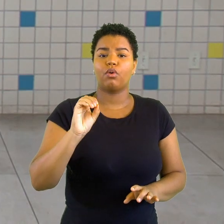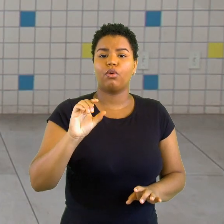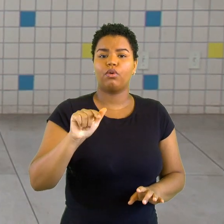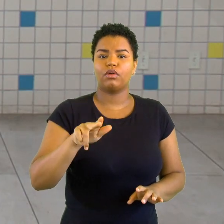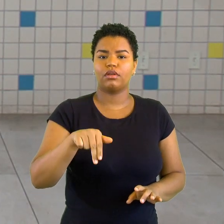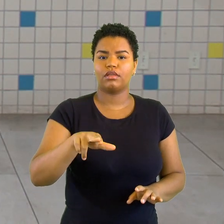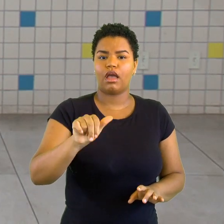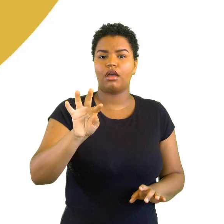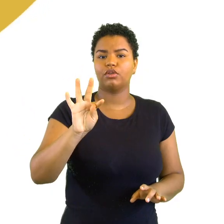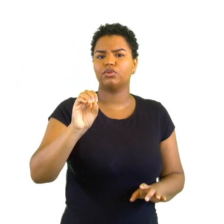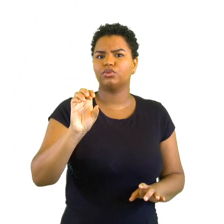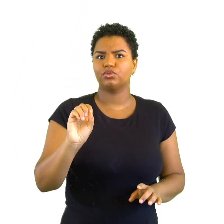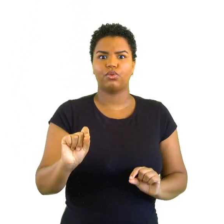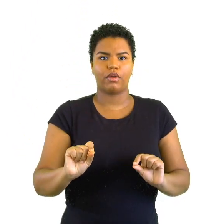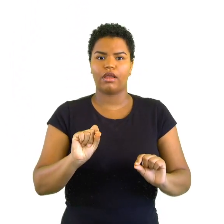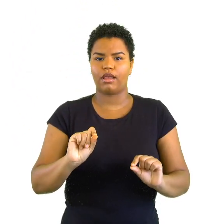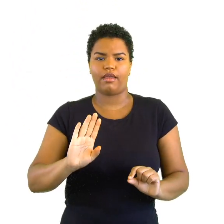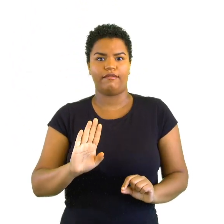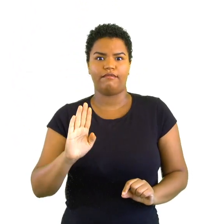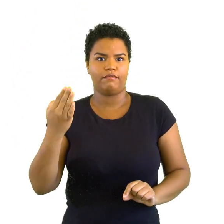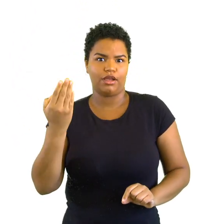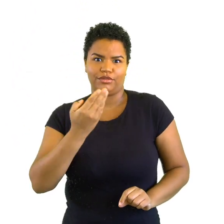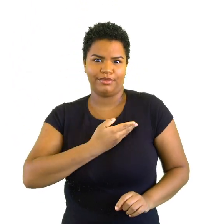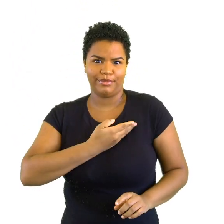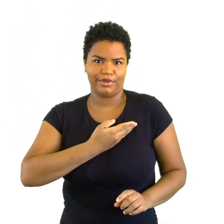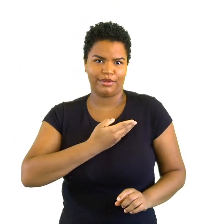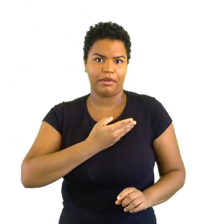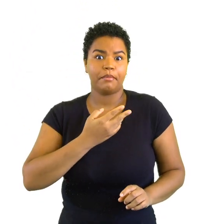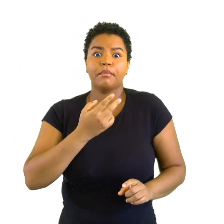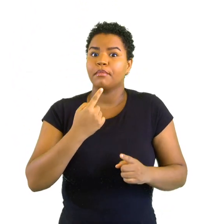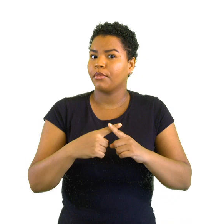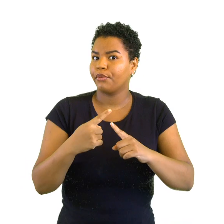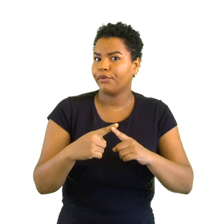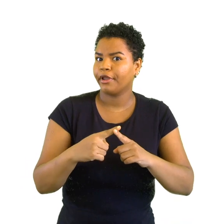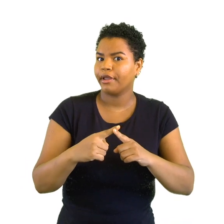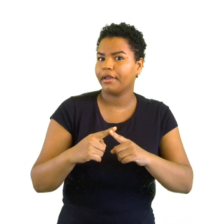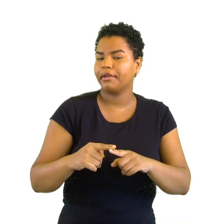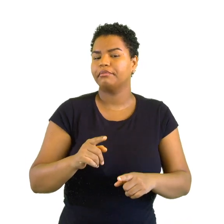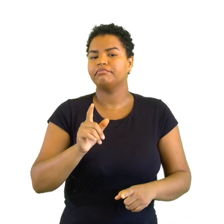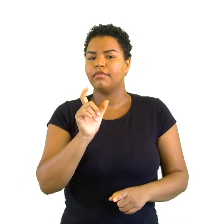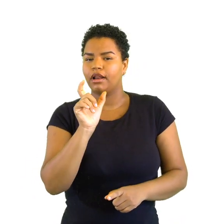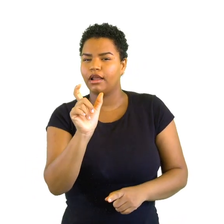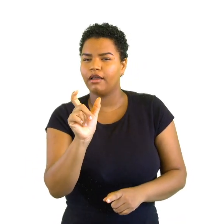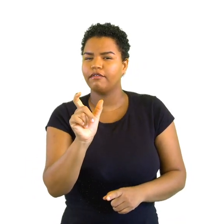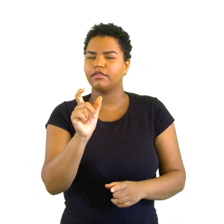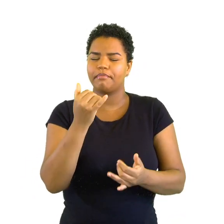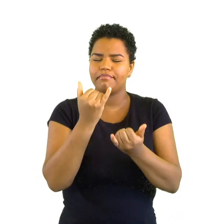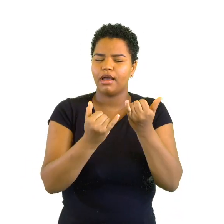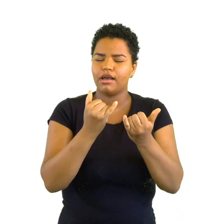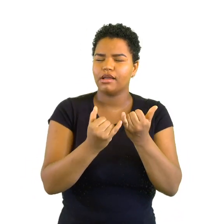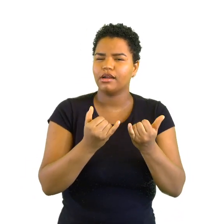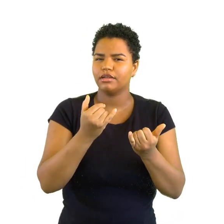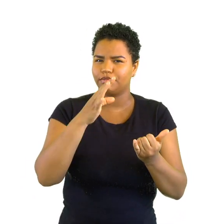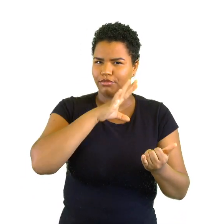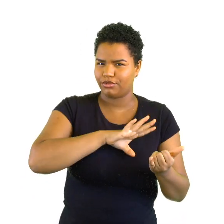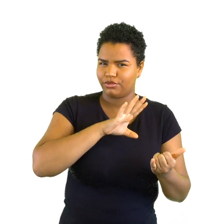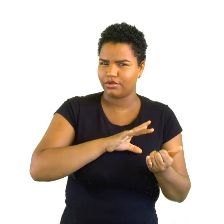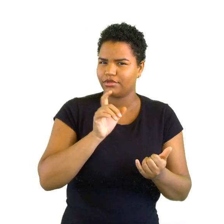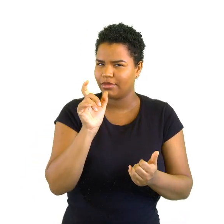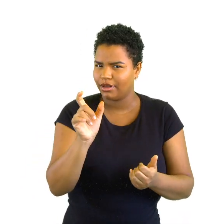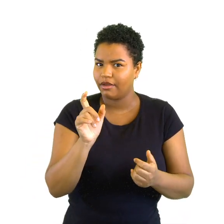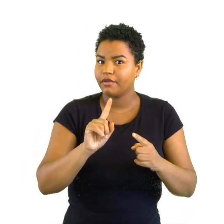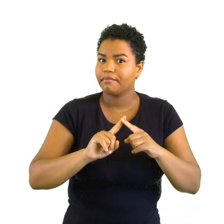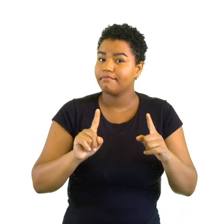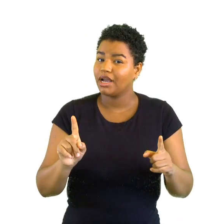false friends, que são palavras que se parecem com as palavras em língua portuguesa, porém não são. Elas apenas se parecem